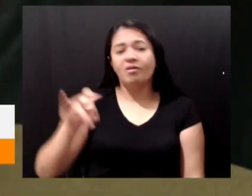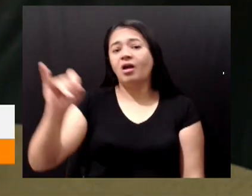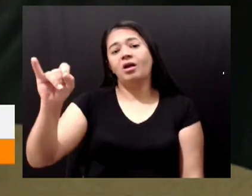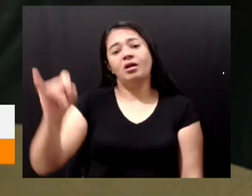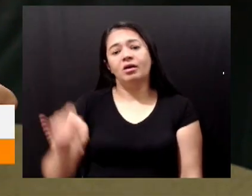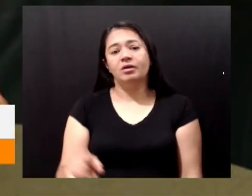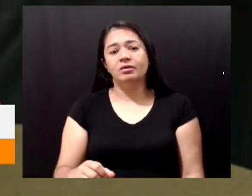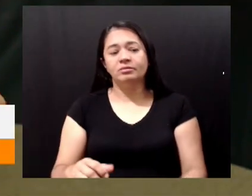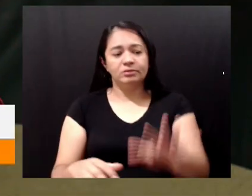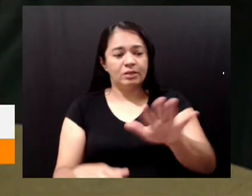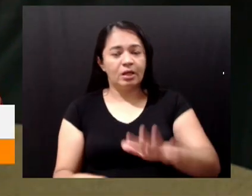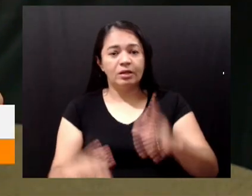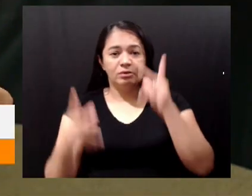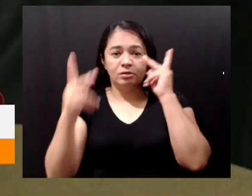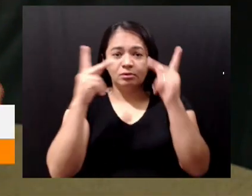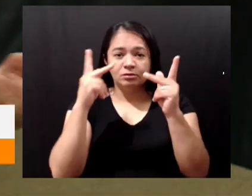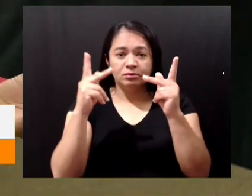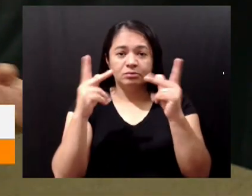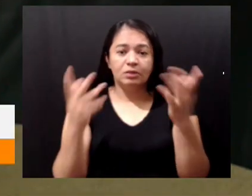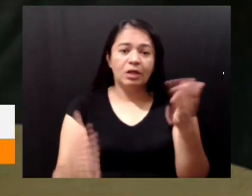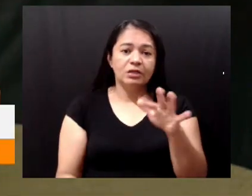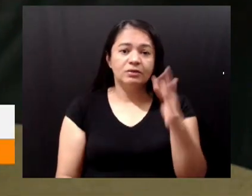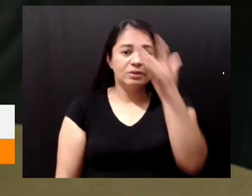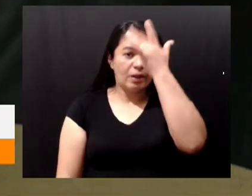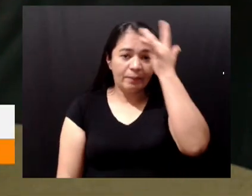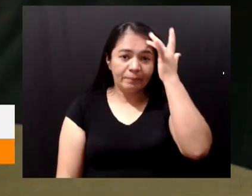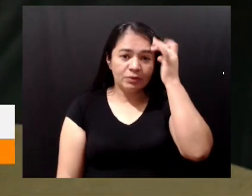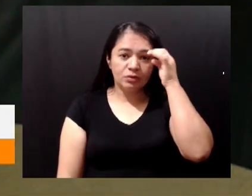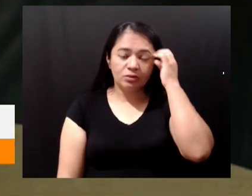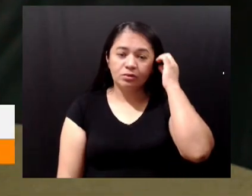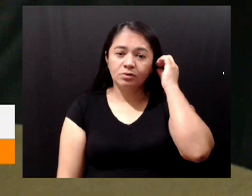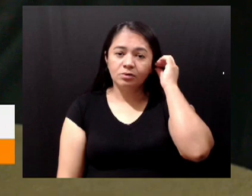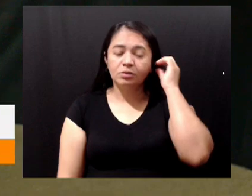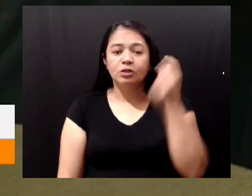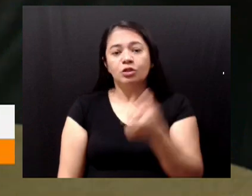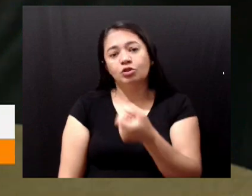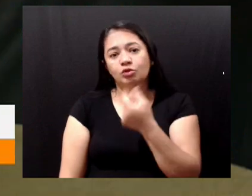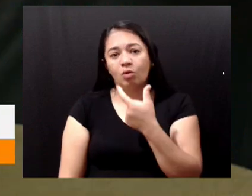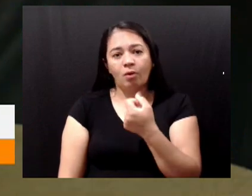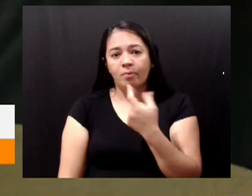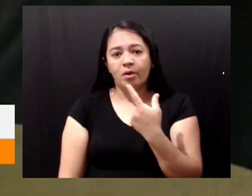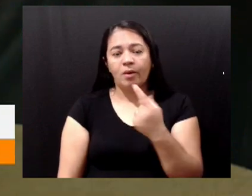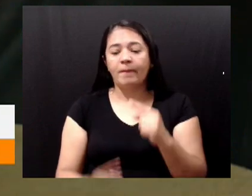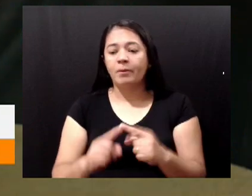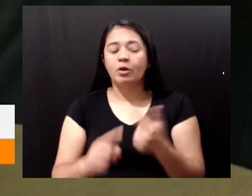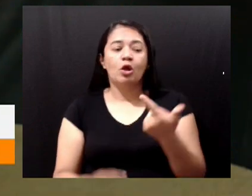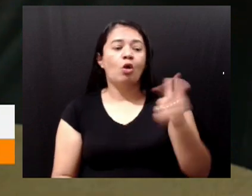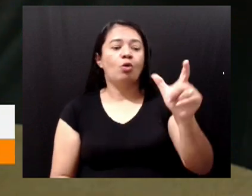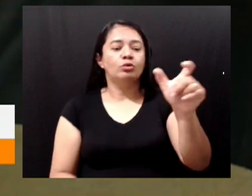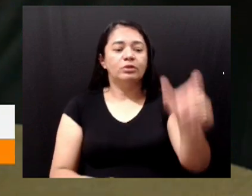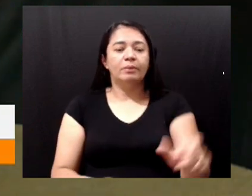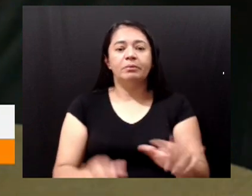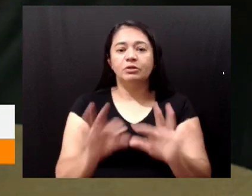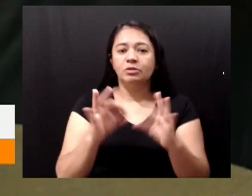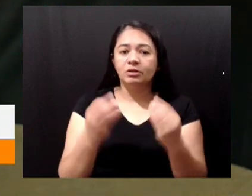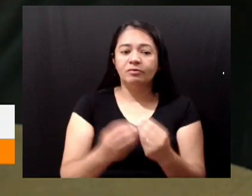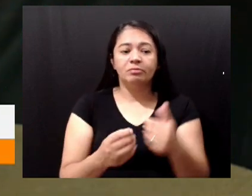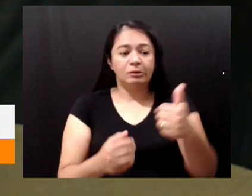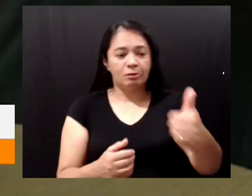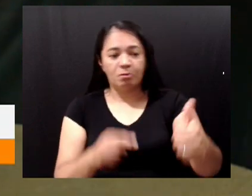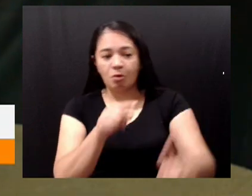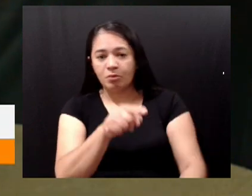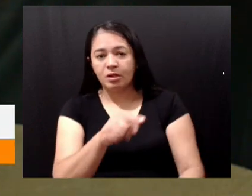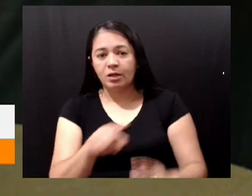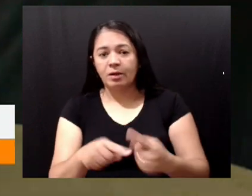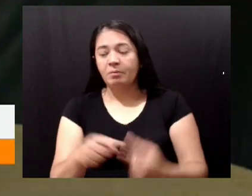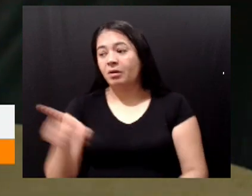colocou pra gente que às vezes a pessoa, toma um medicamento que o outro familiar tomou e que deu certo pra mim, pode ser que dê certo para o outro,